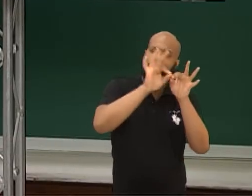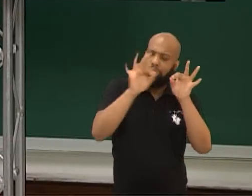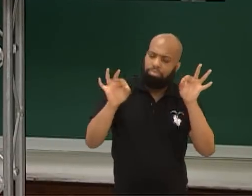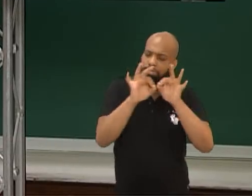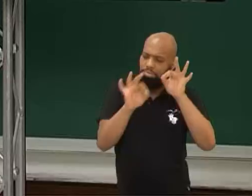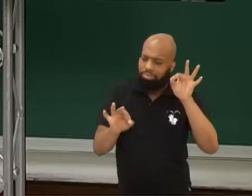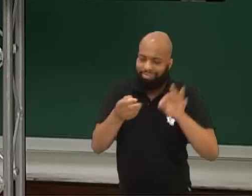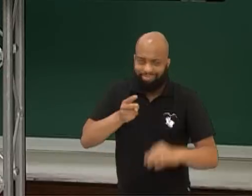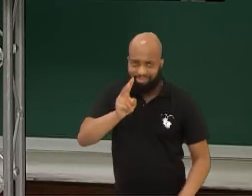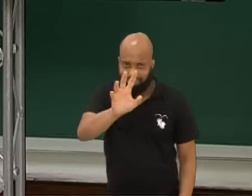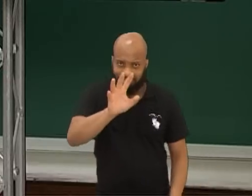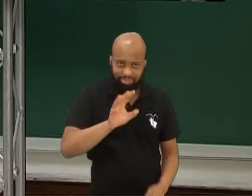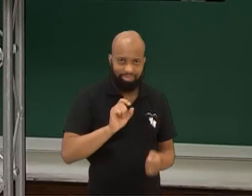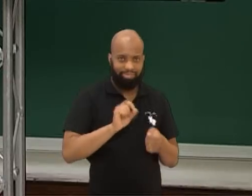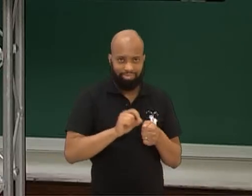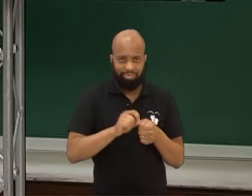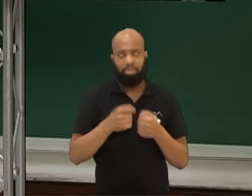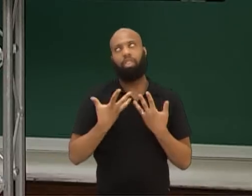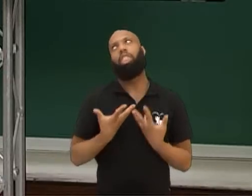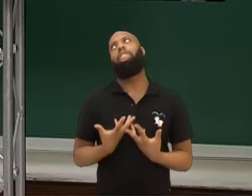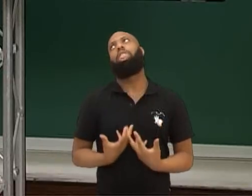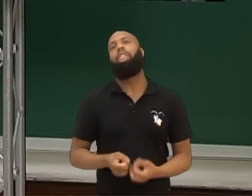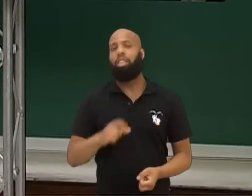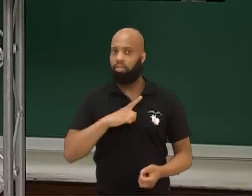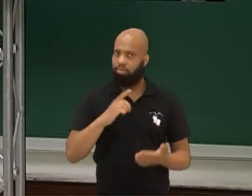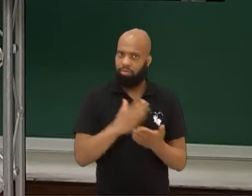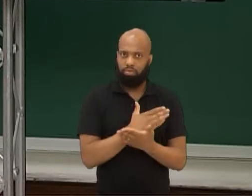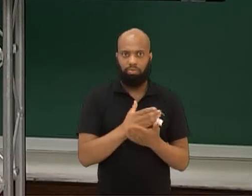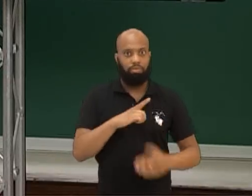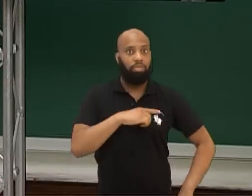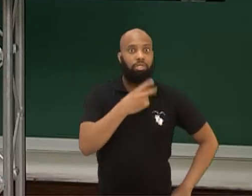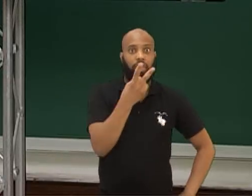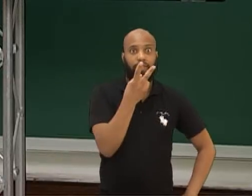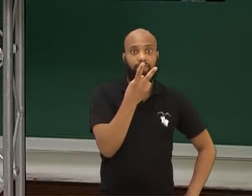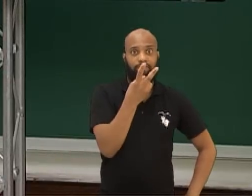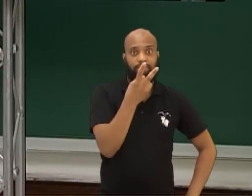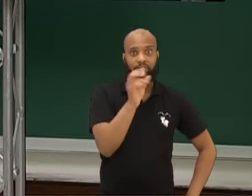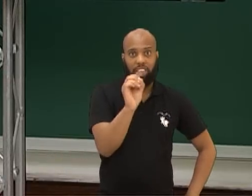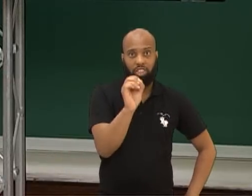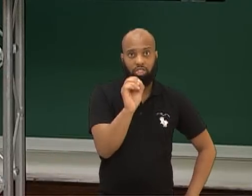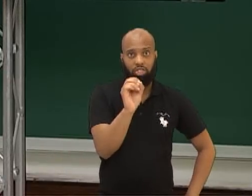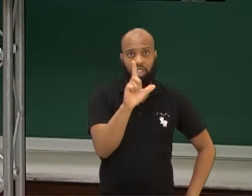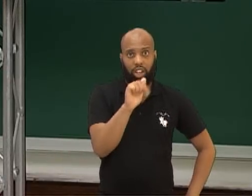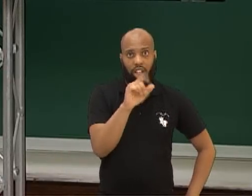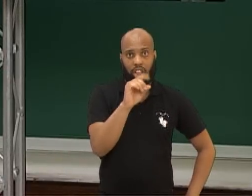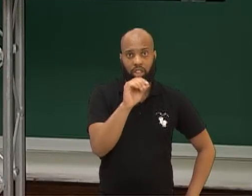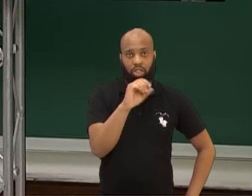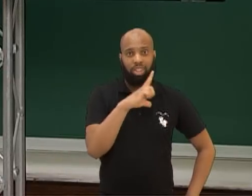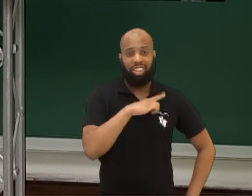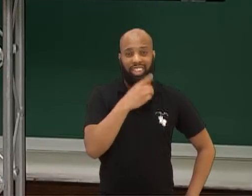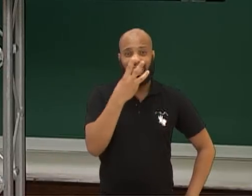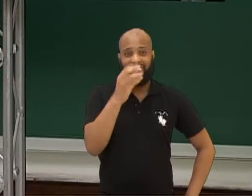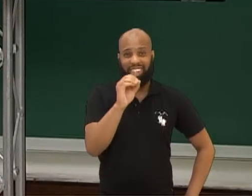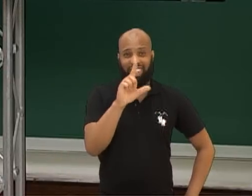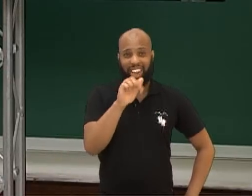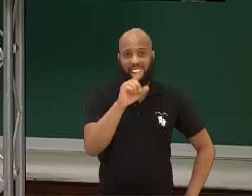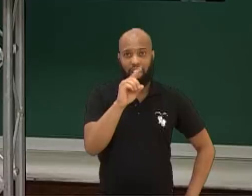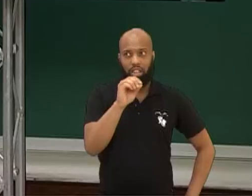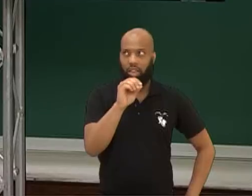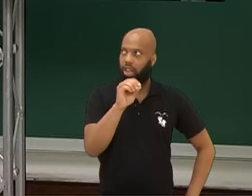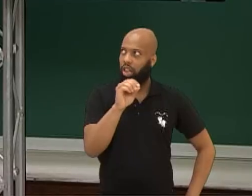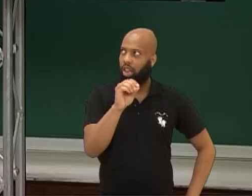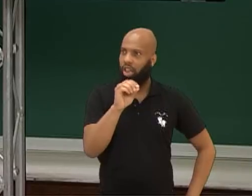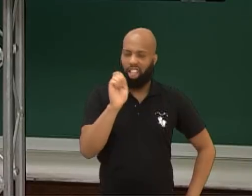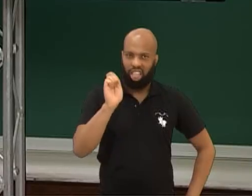fazer isso? É cansativo, porque tem polígono, gente, que tem 20 lados, 30 lados. Tem alguma saída? Tem.